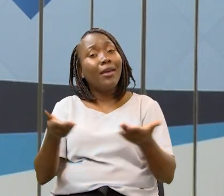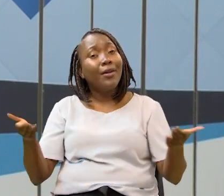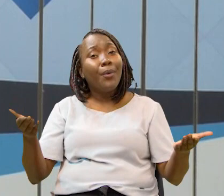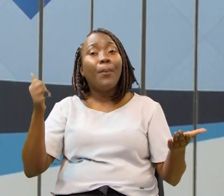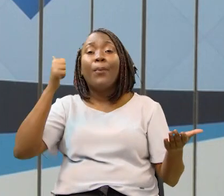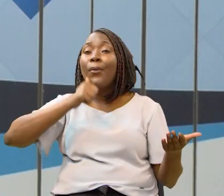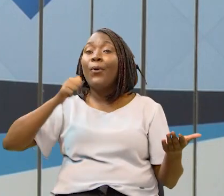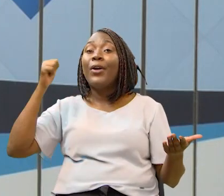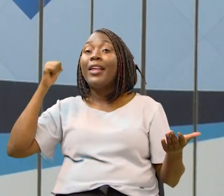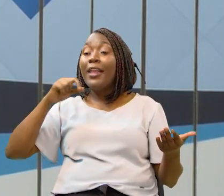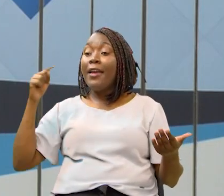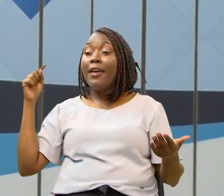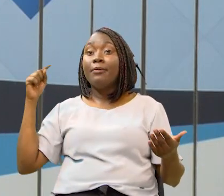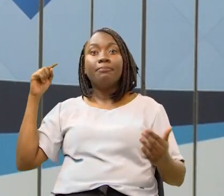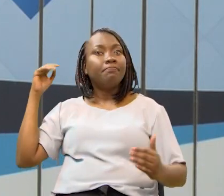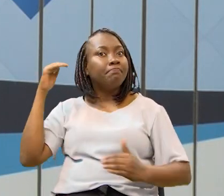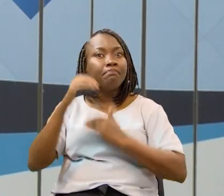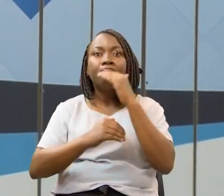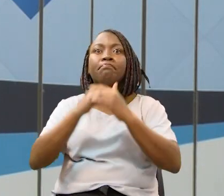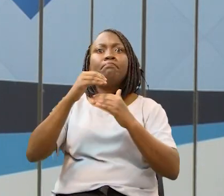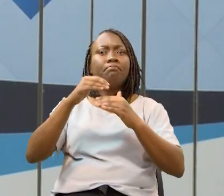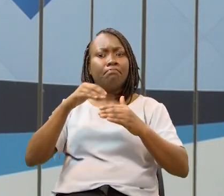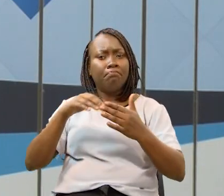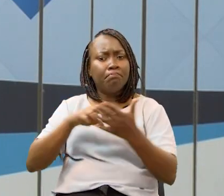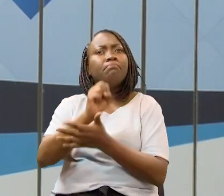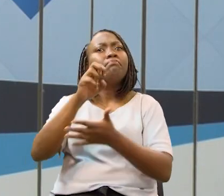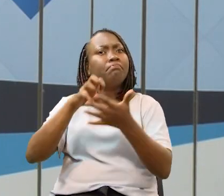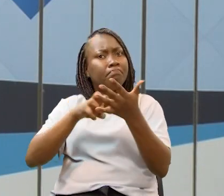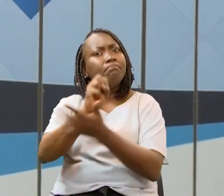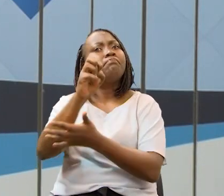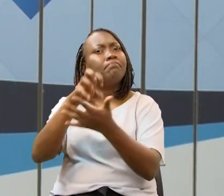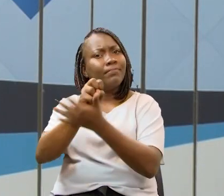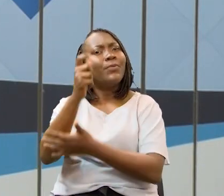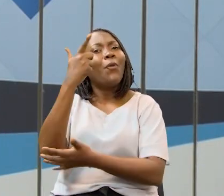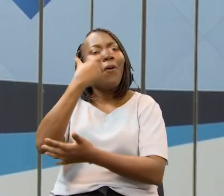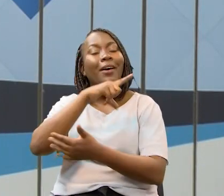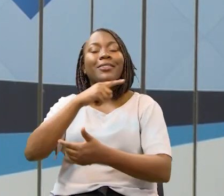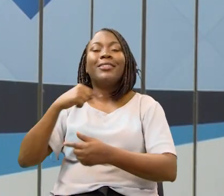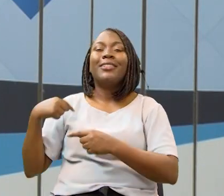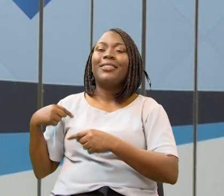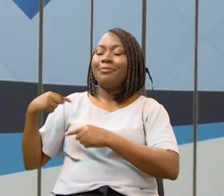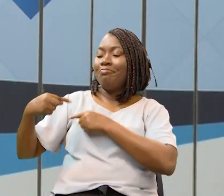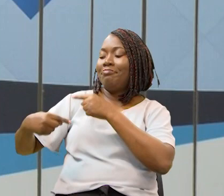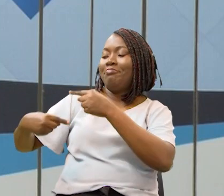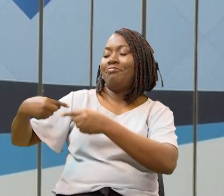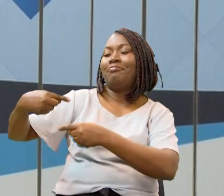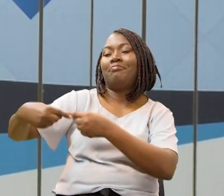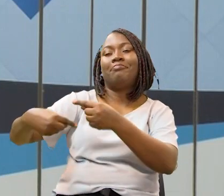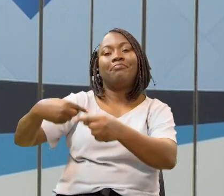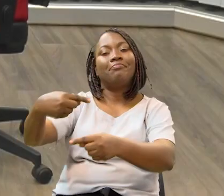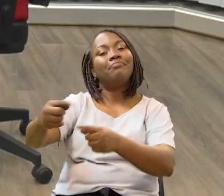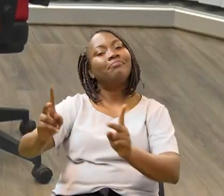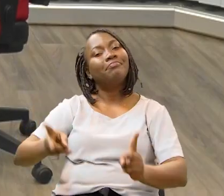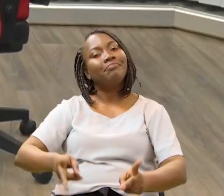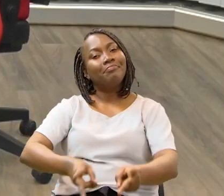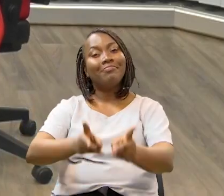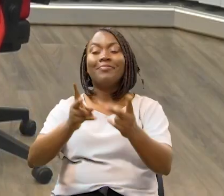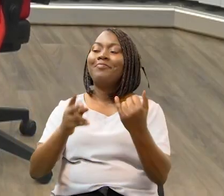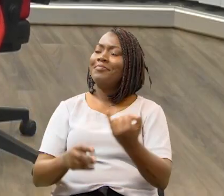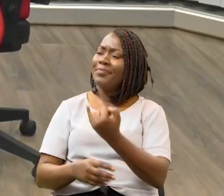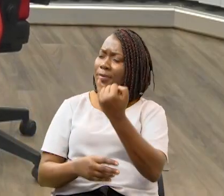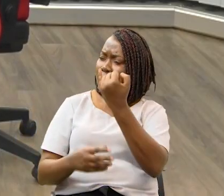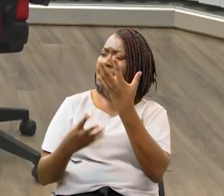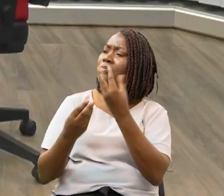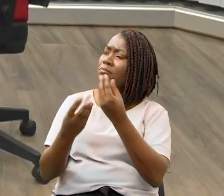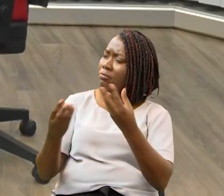ela vem conquistando sua liberdade e isso vem passando de geração em geração.